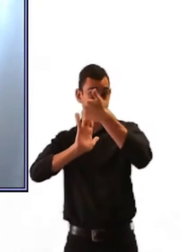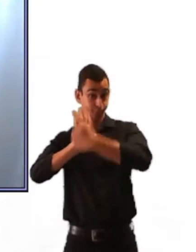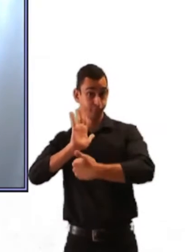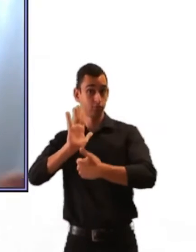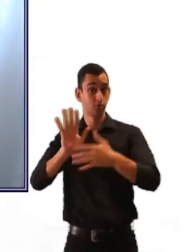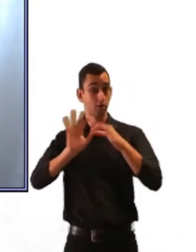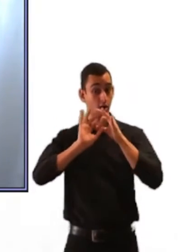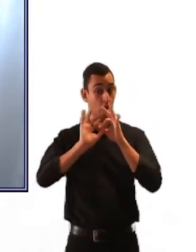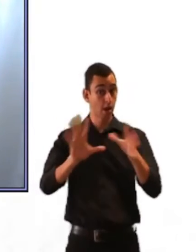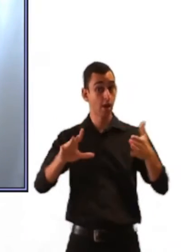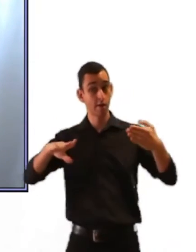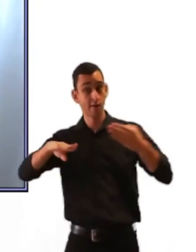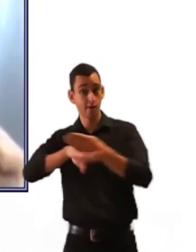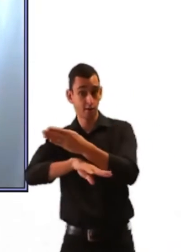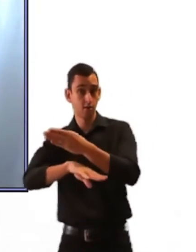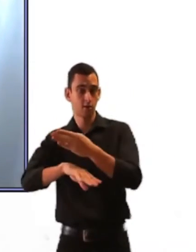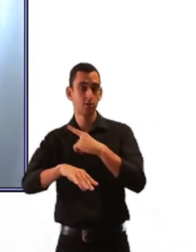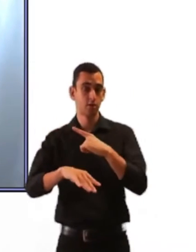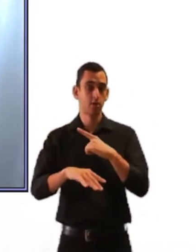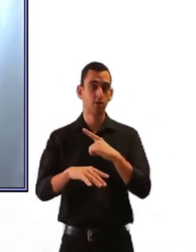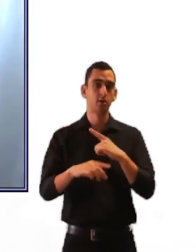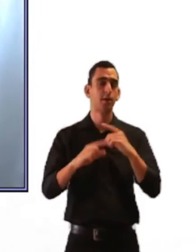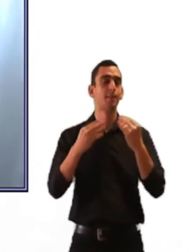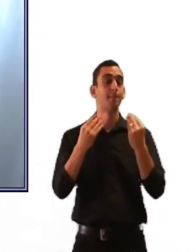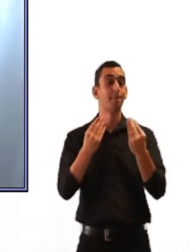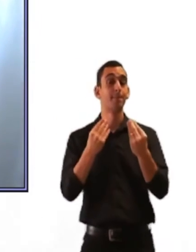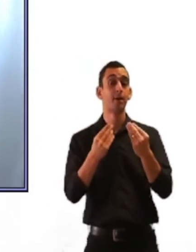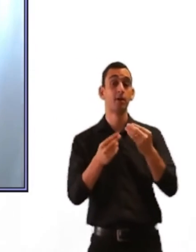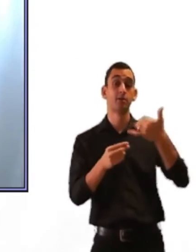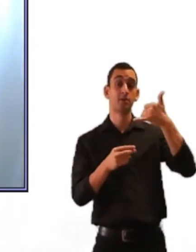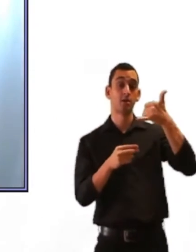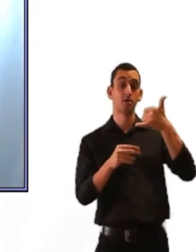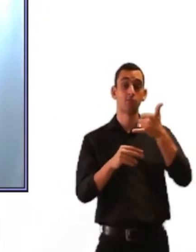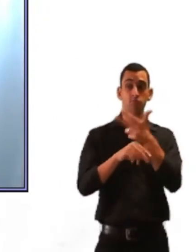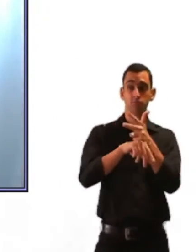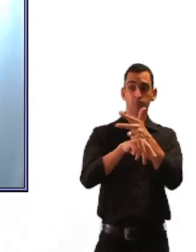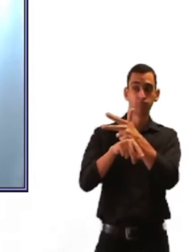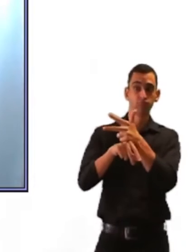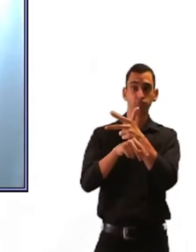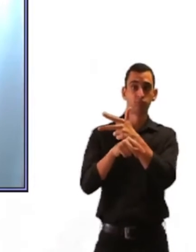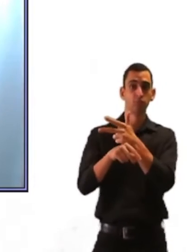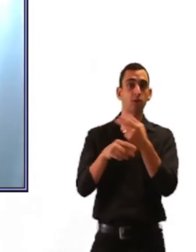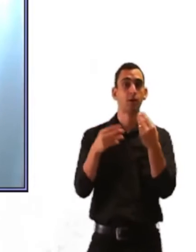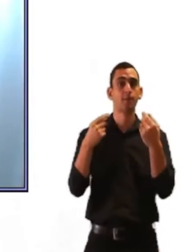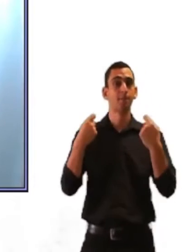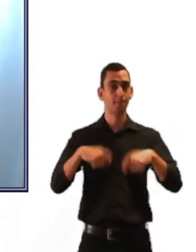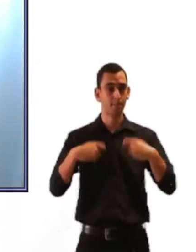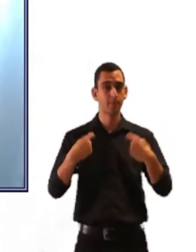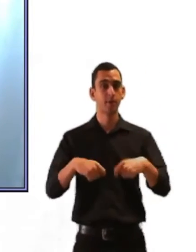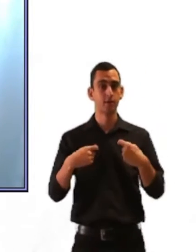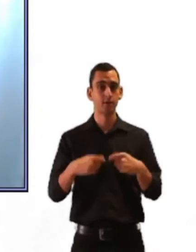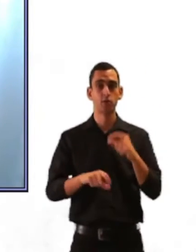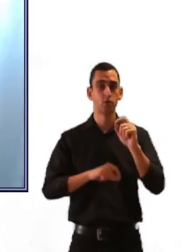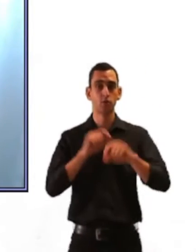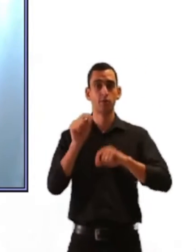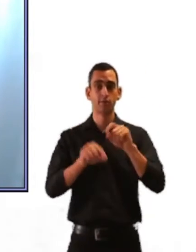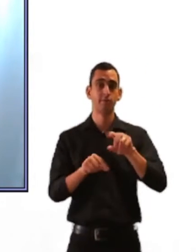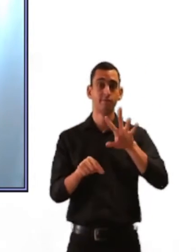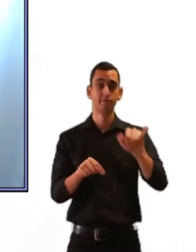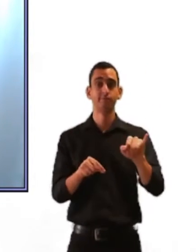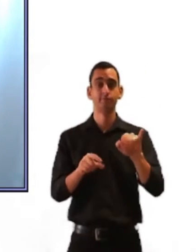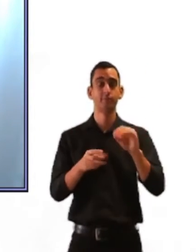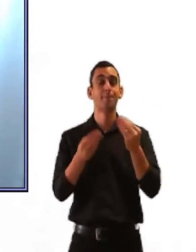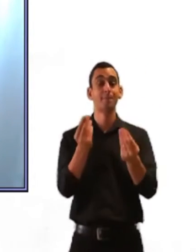que filmar essa anuência colocando um celular e tal. Isso é o quê? Isso é a tentativa de se instituir um standard de